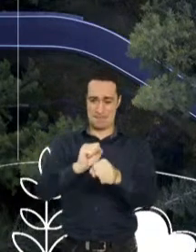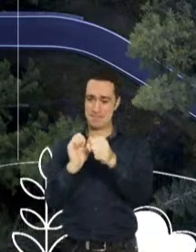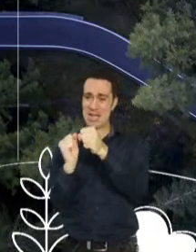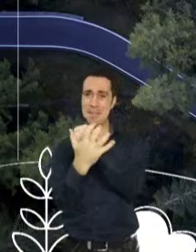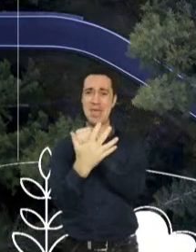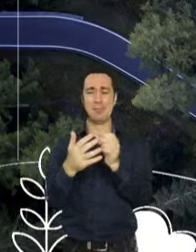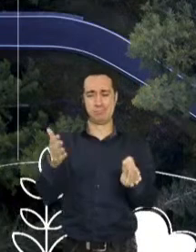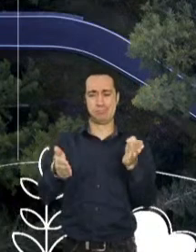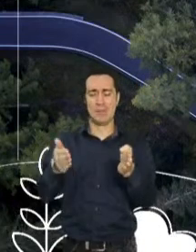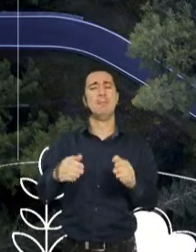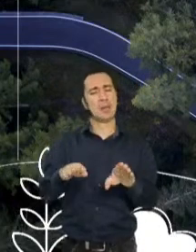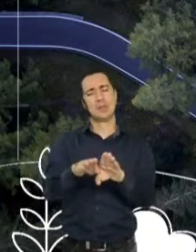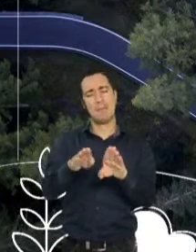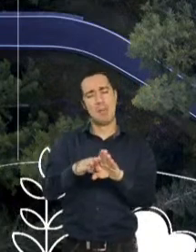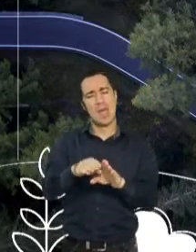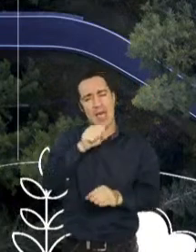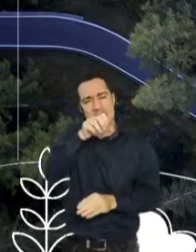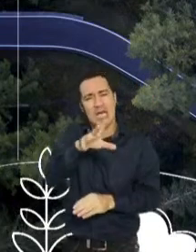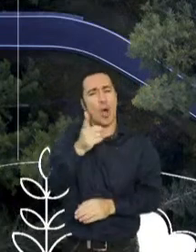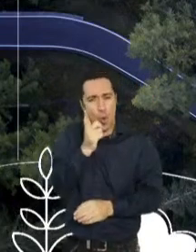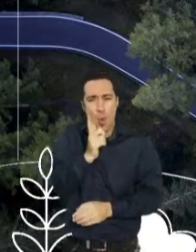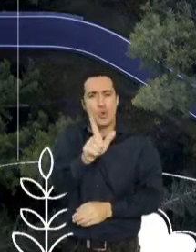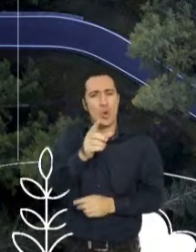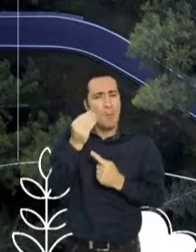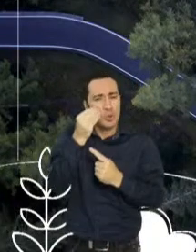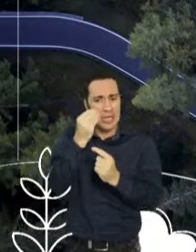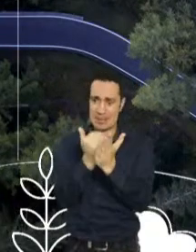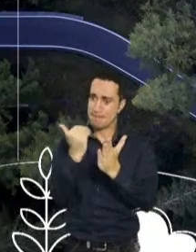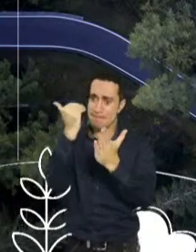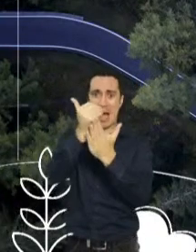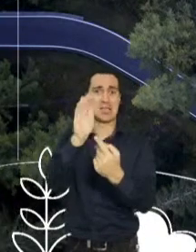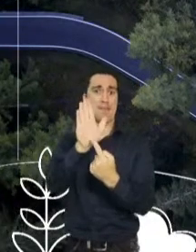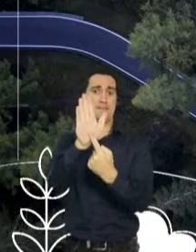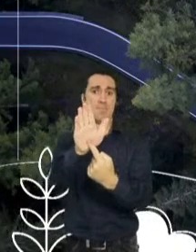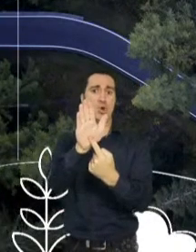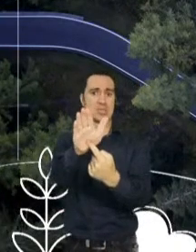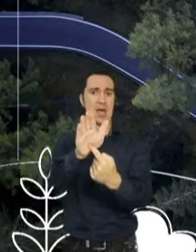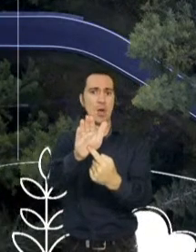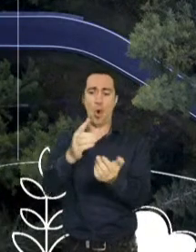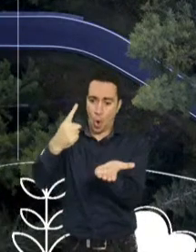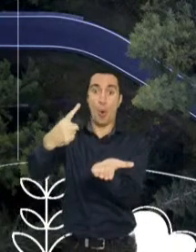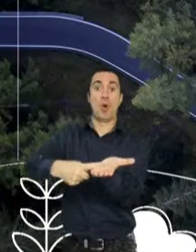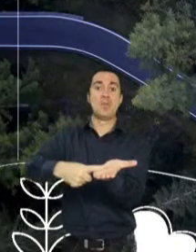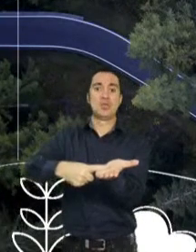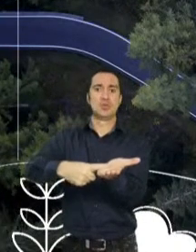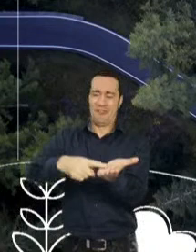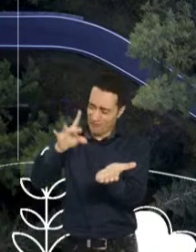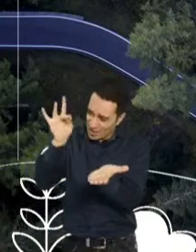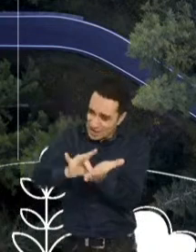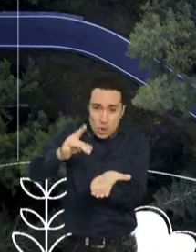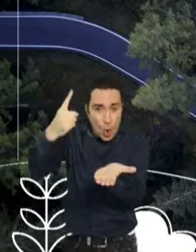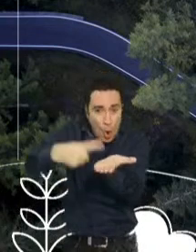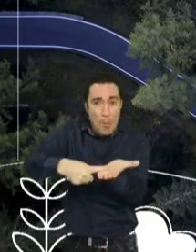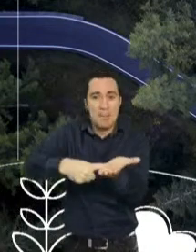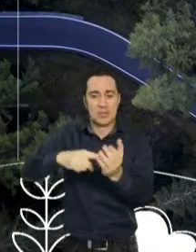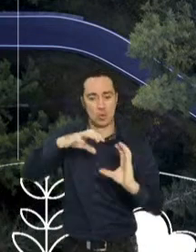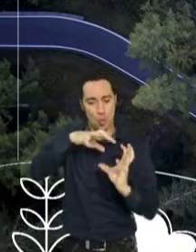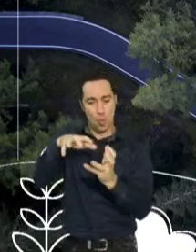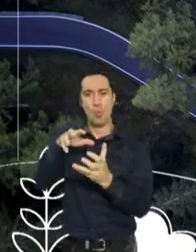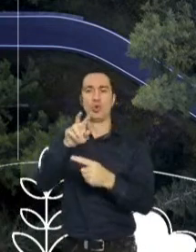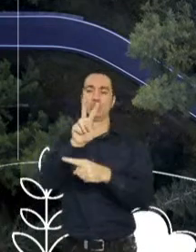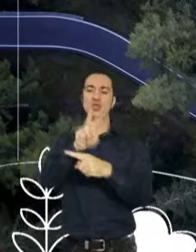a oportunidade, apesar de tudo isso, de reforçar o nosso compromisso com a sustentabilidade.